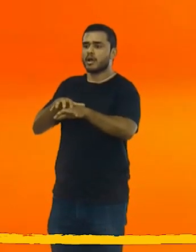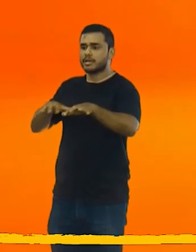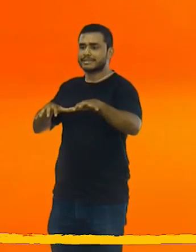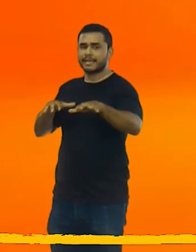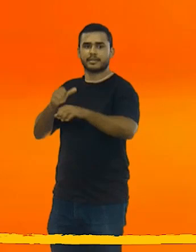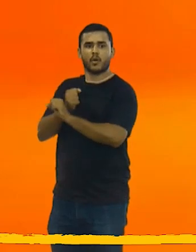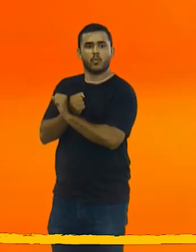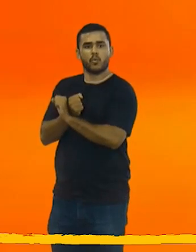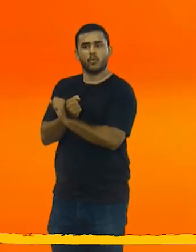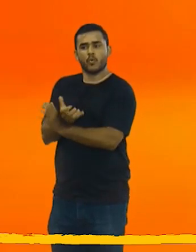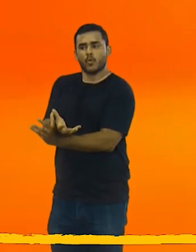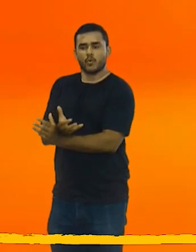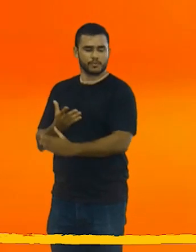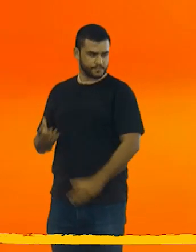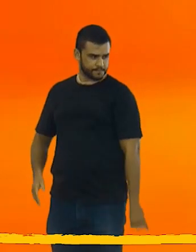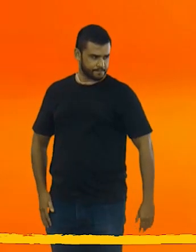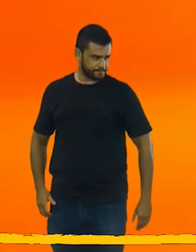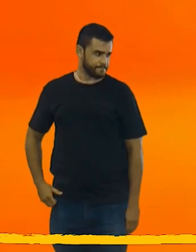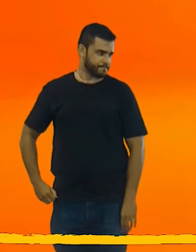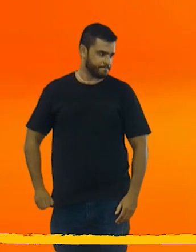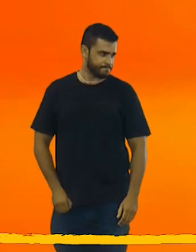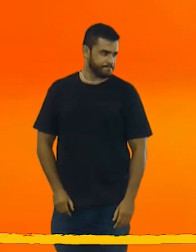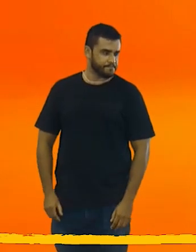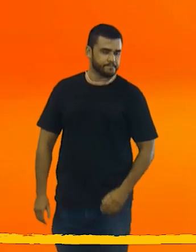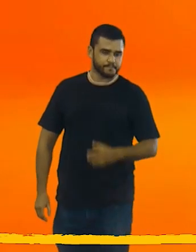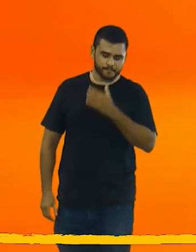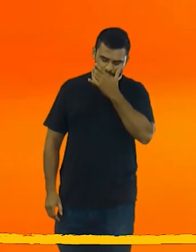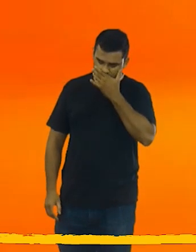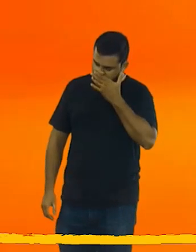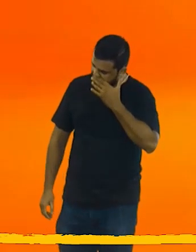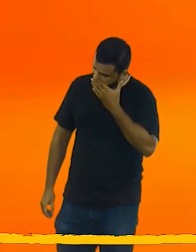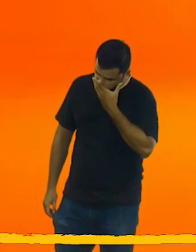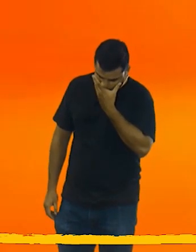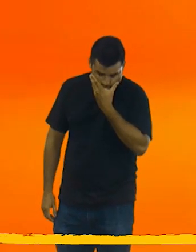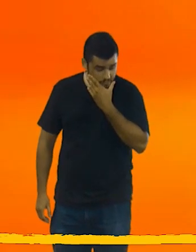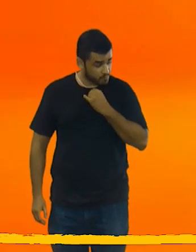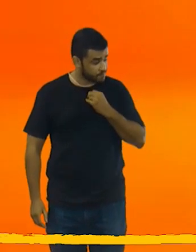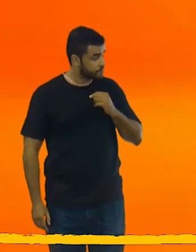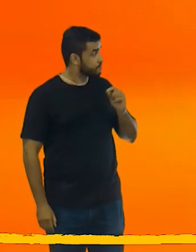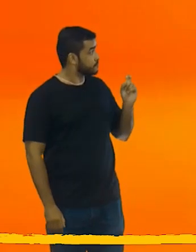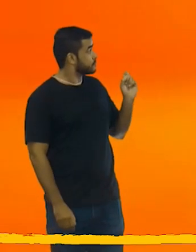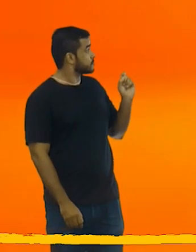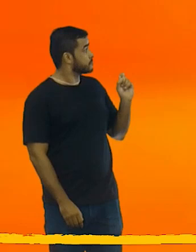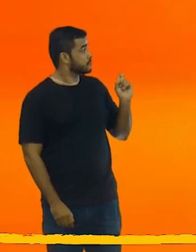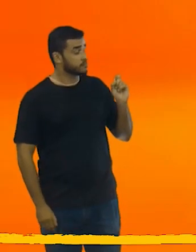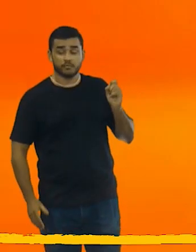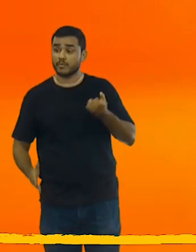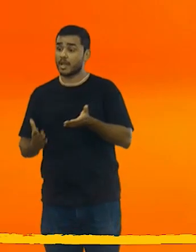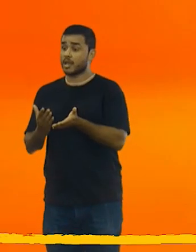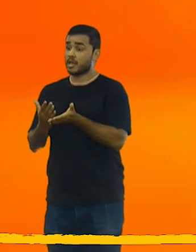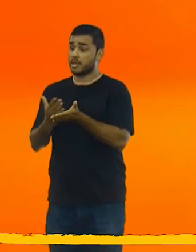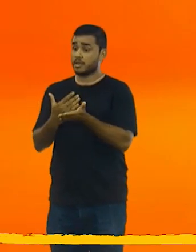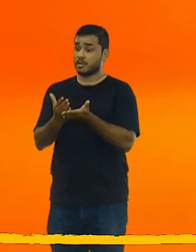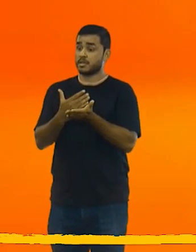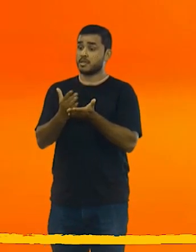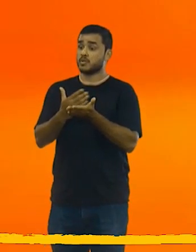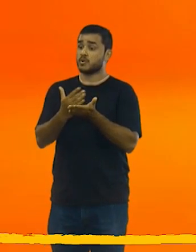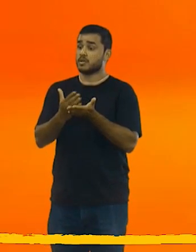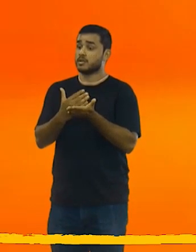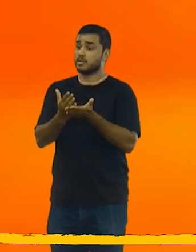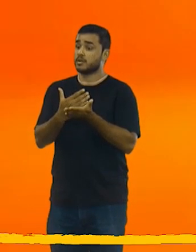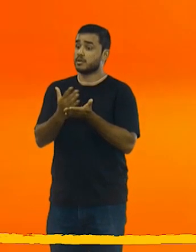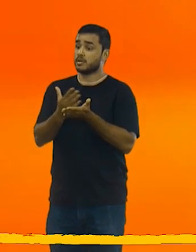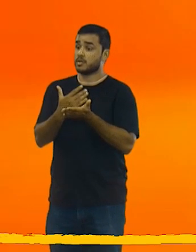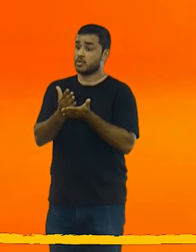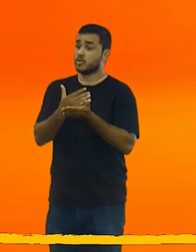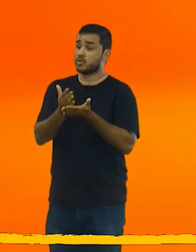Muito bem. Eu queria que vocês pusessem agora, por gentileza, na questão de número 34, aliás, na página 34, questão